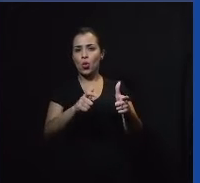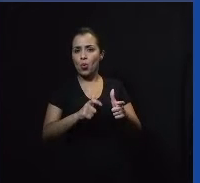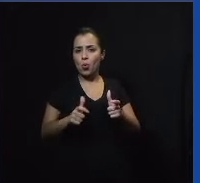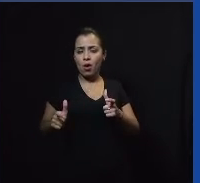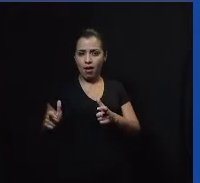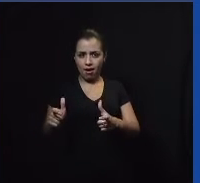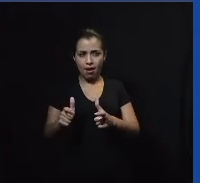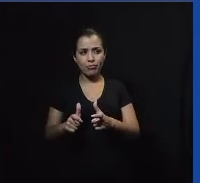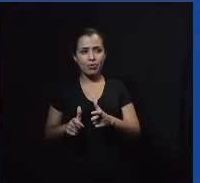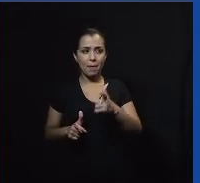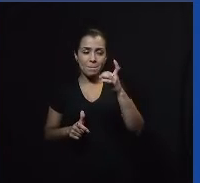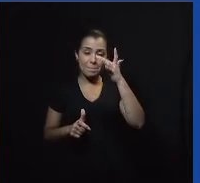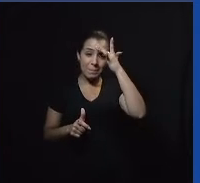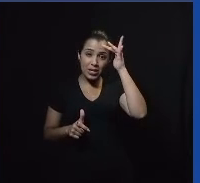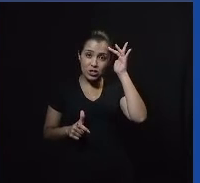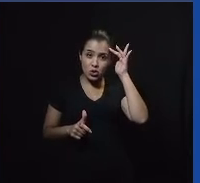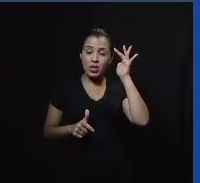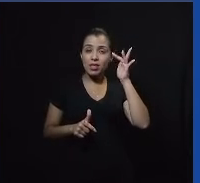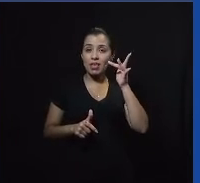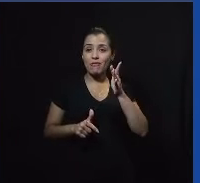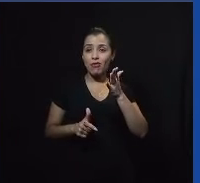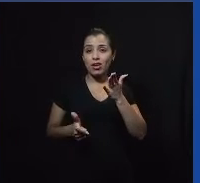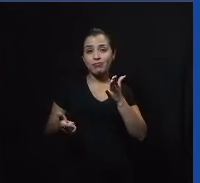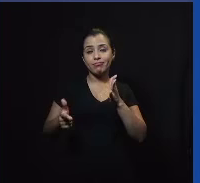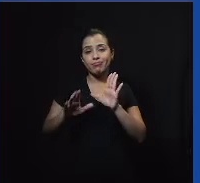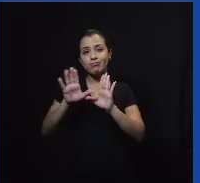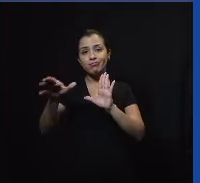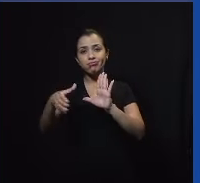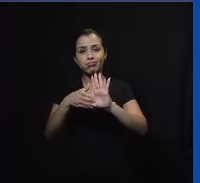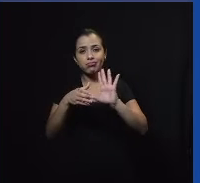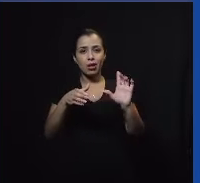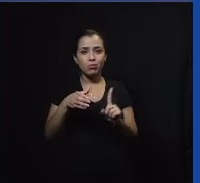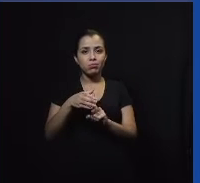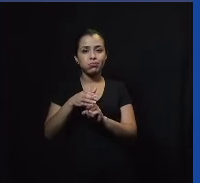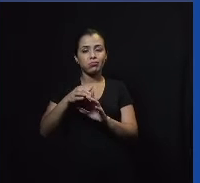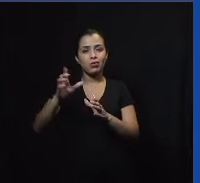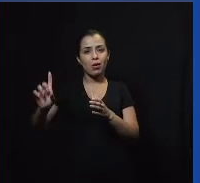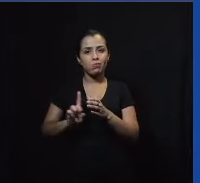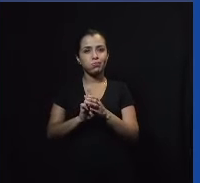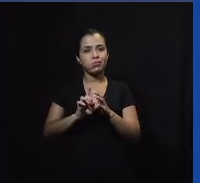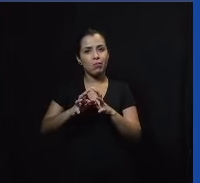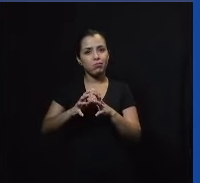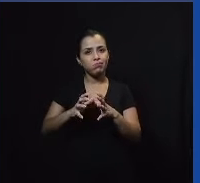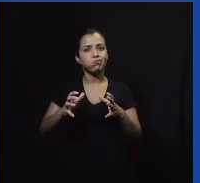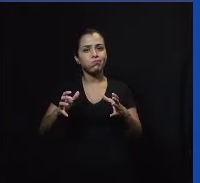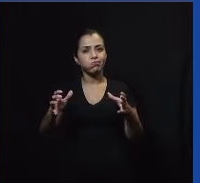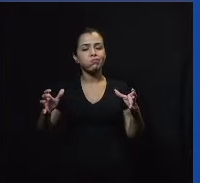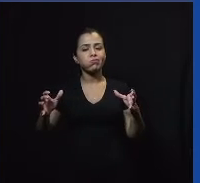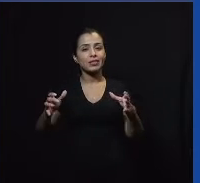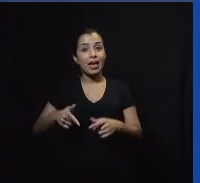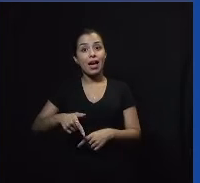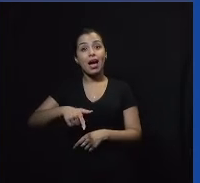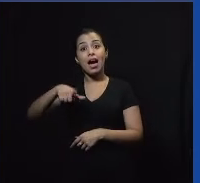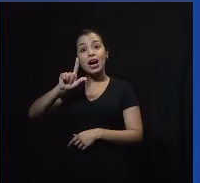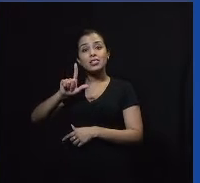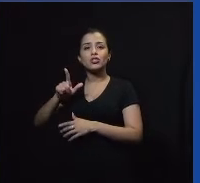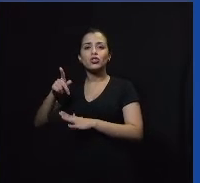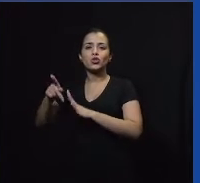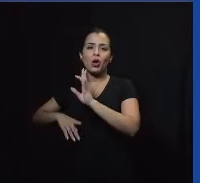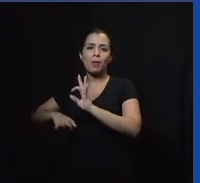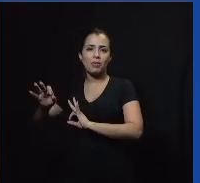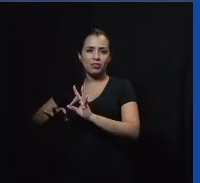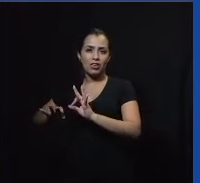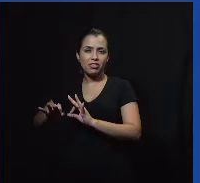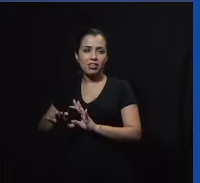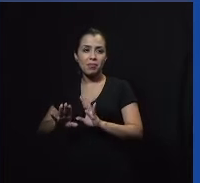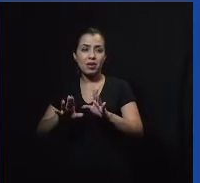de pessoas que a gente foi somando nesse trajeto de articulação antes do início, né, do projeto. Mas, assim como a